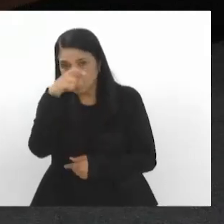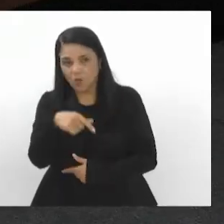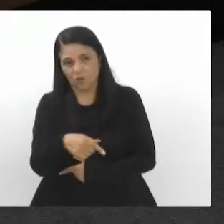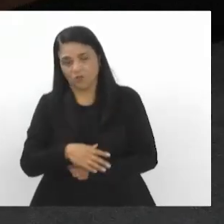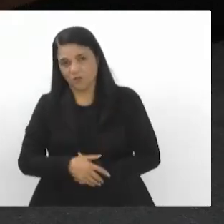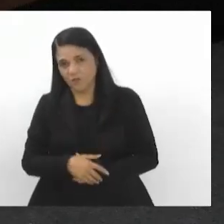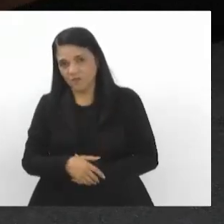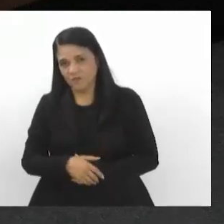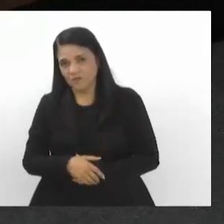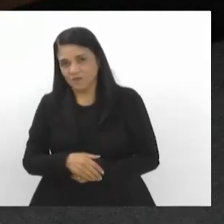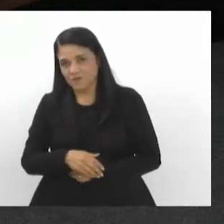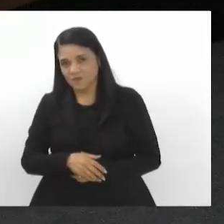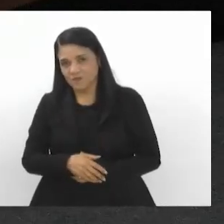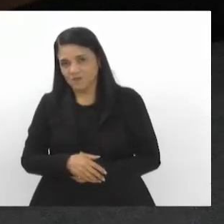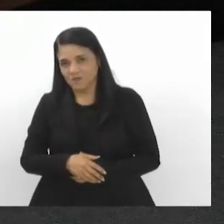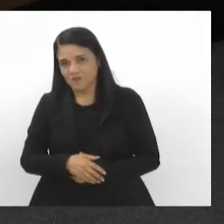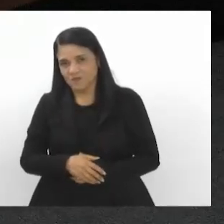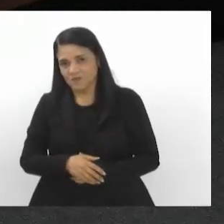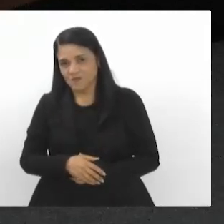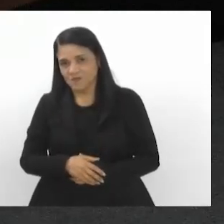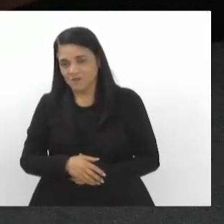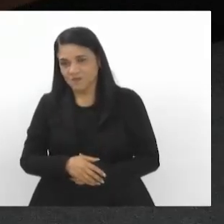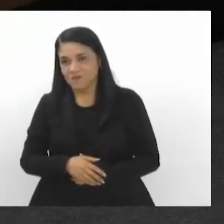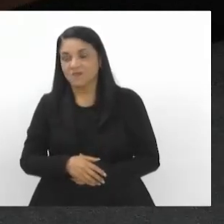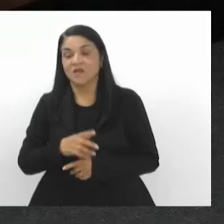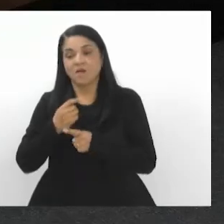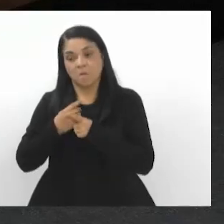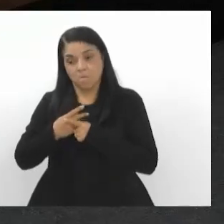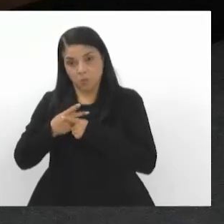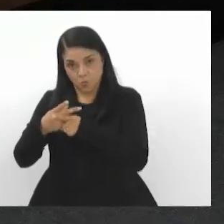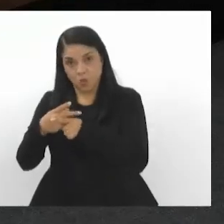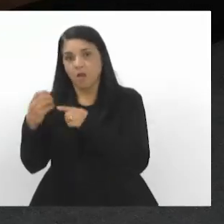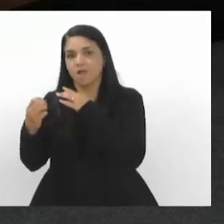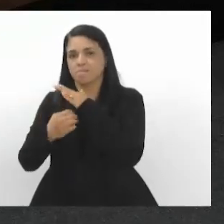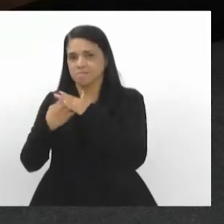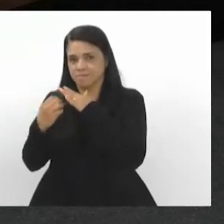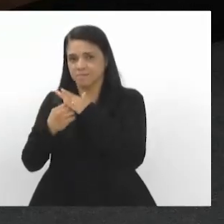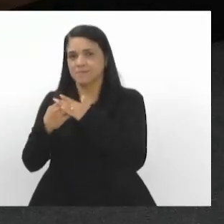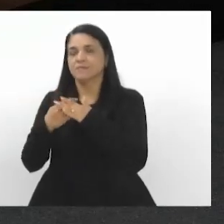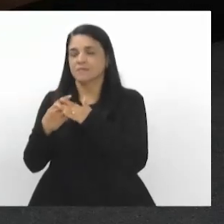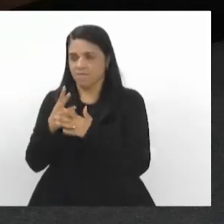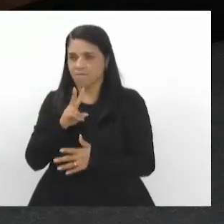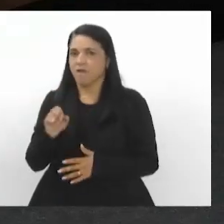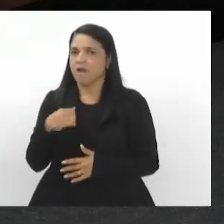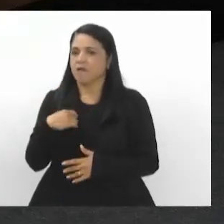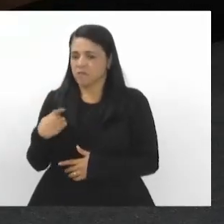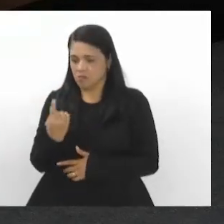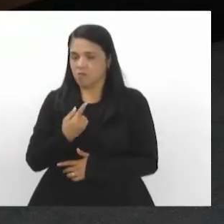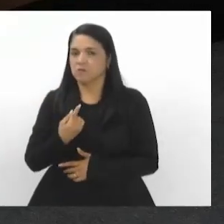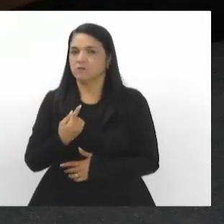milhões de reais. E aí a gente vai procurar a empresa, deputado Poubel.